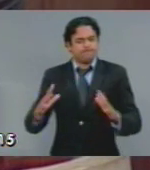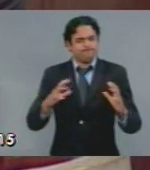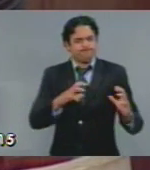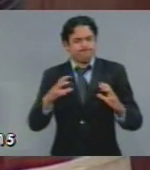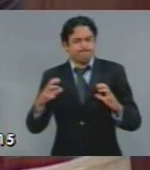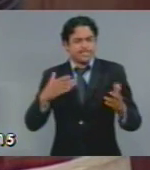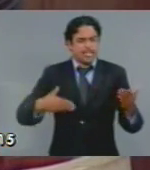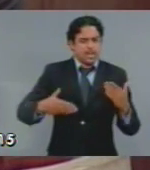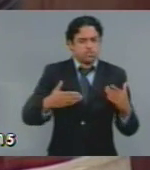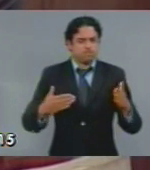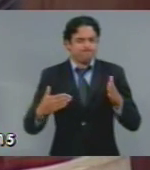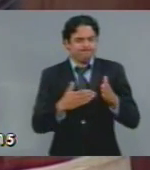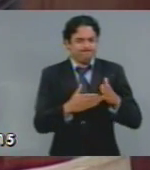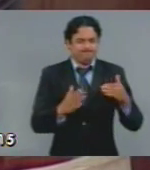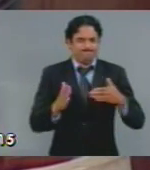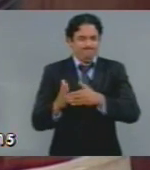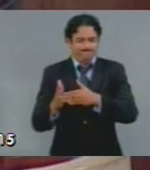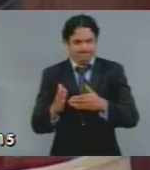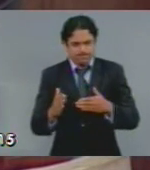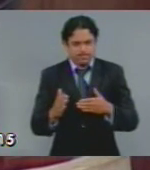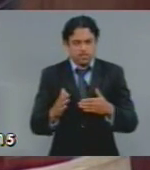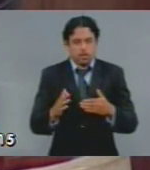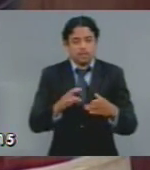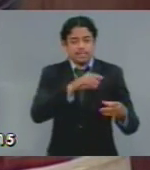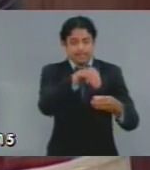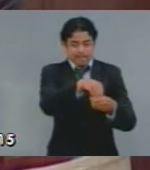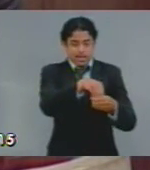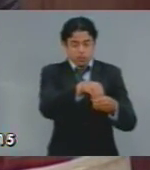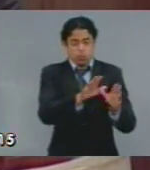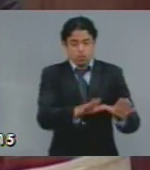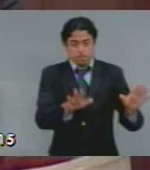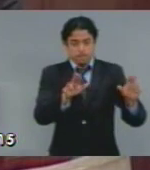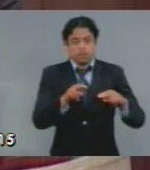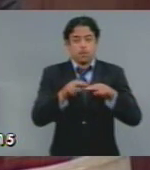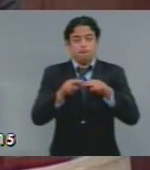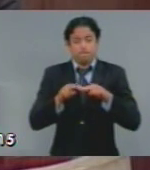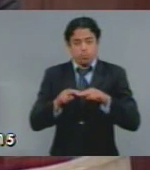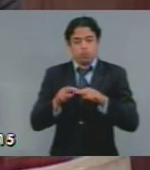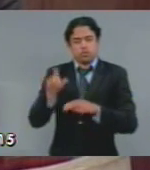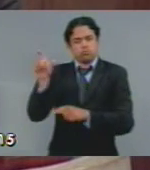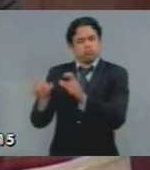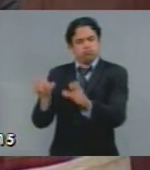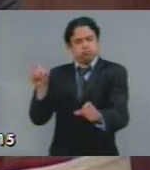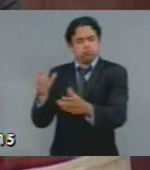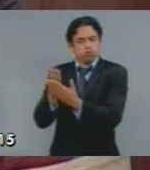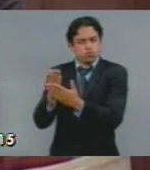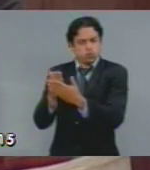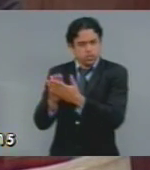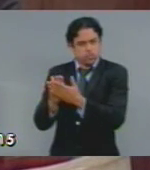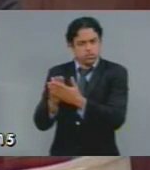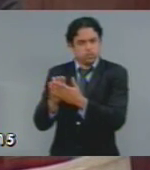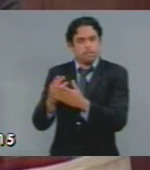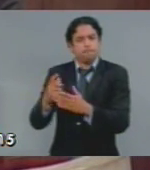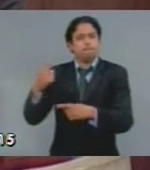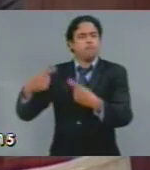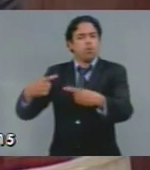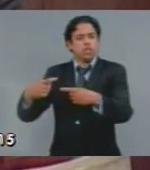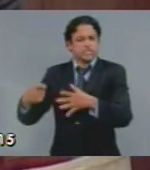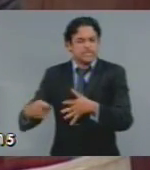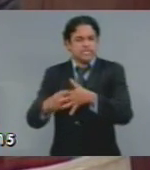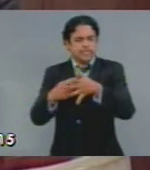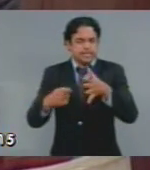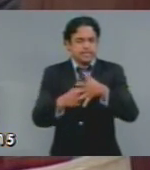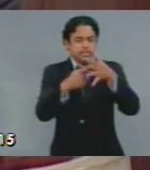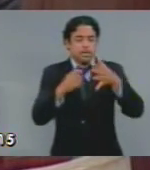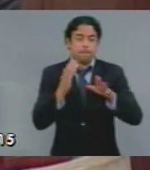relações difíceis no interior da instituição. A irrupção dos estudantes nos salões, um ato político, precisa ser compreendida em relação à